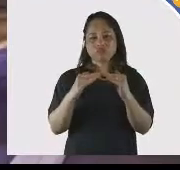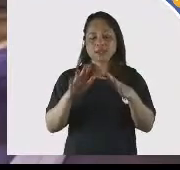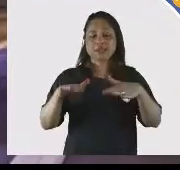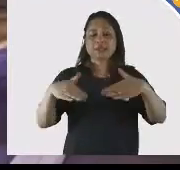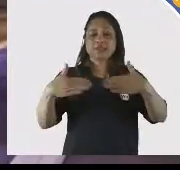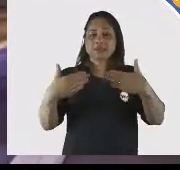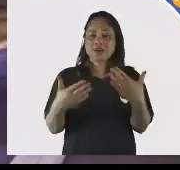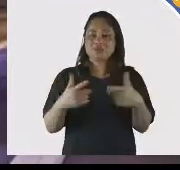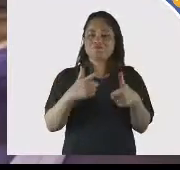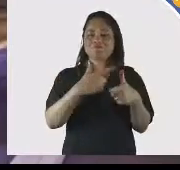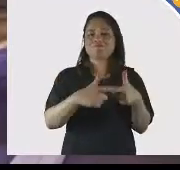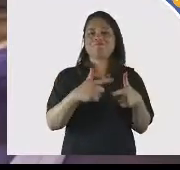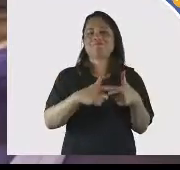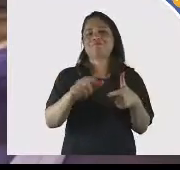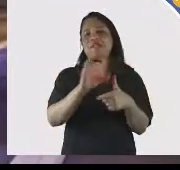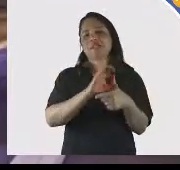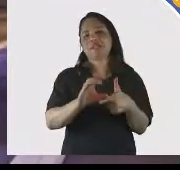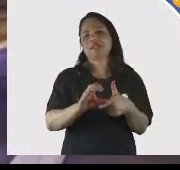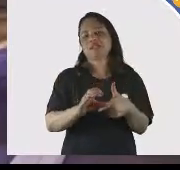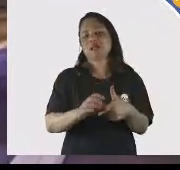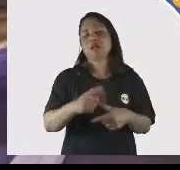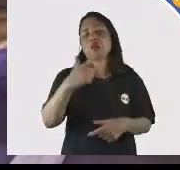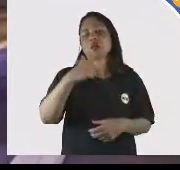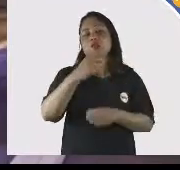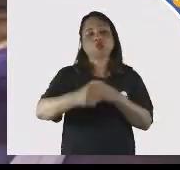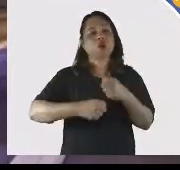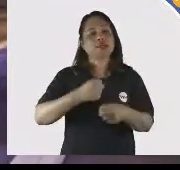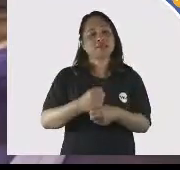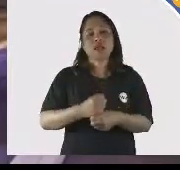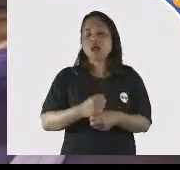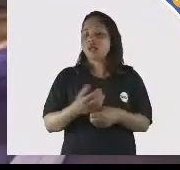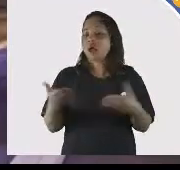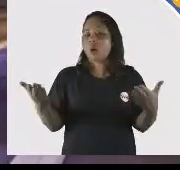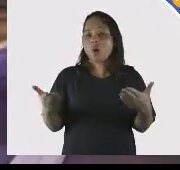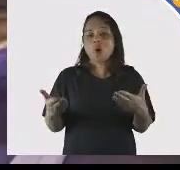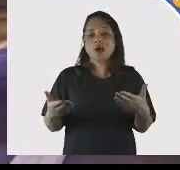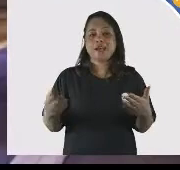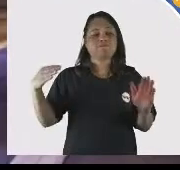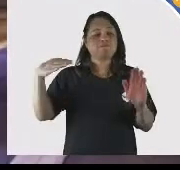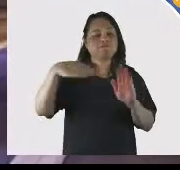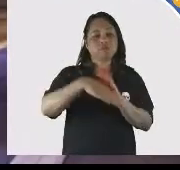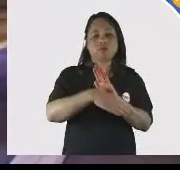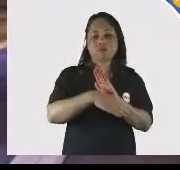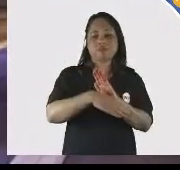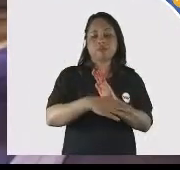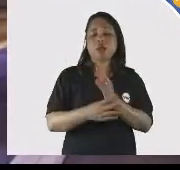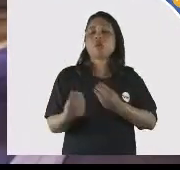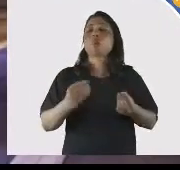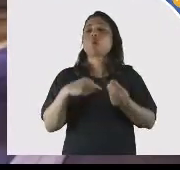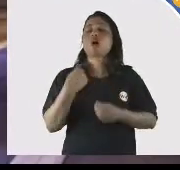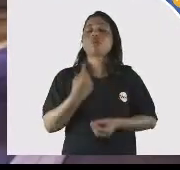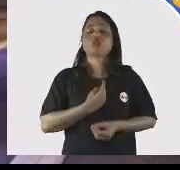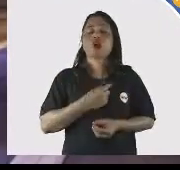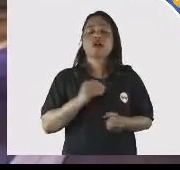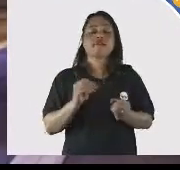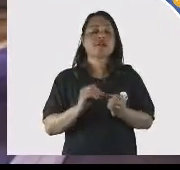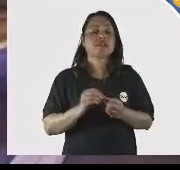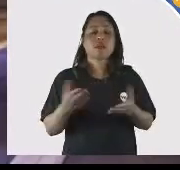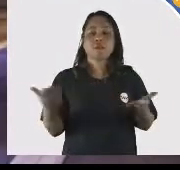os últimos dois anos sofreram muito que que nós tivemos que fazer como mercedes-benz